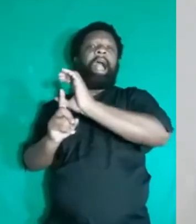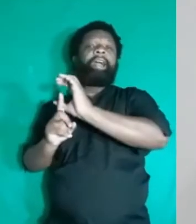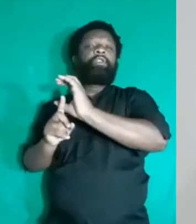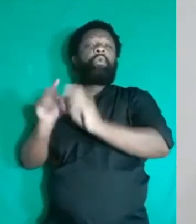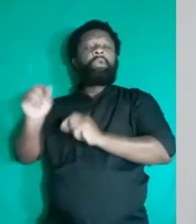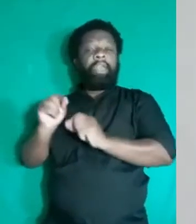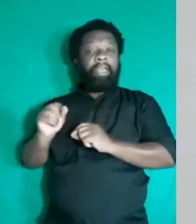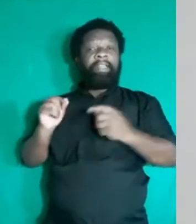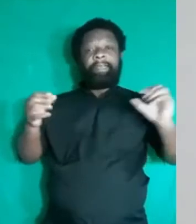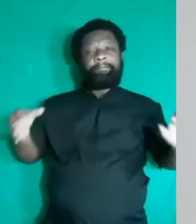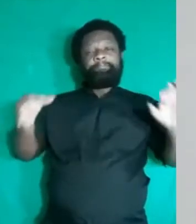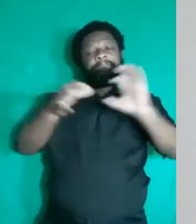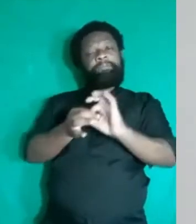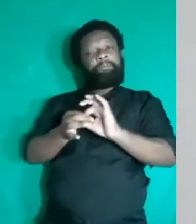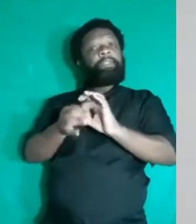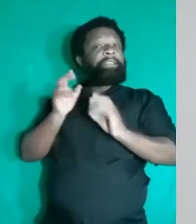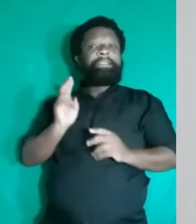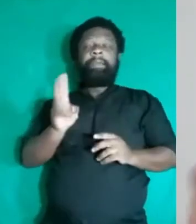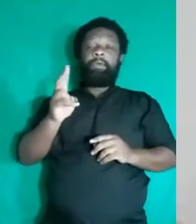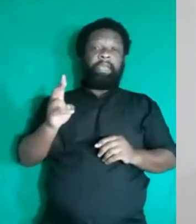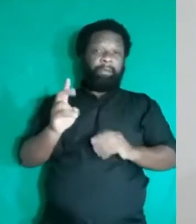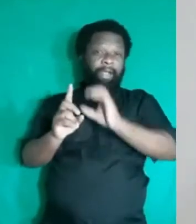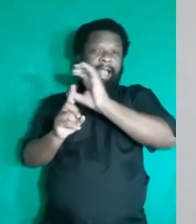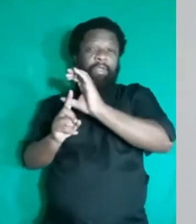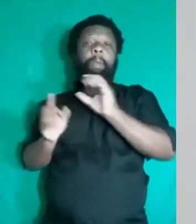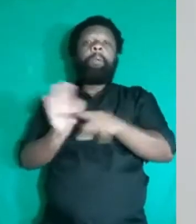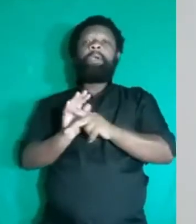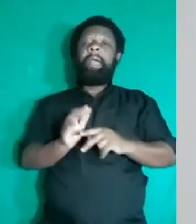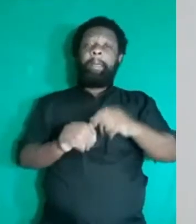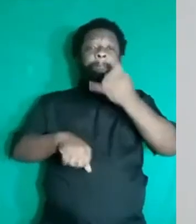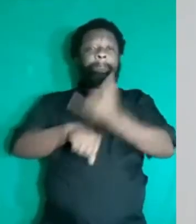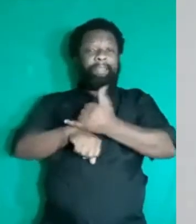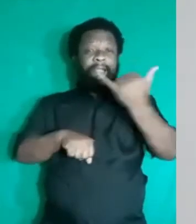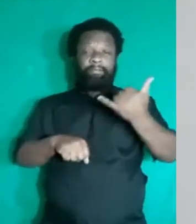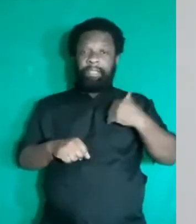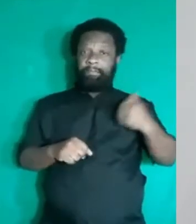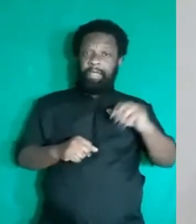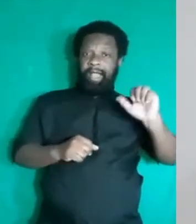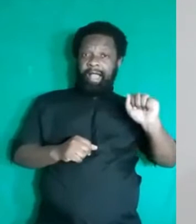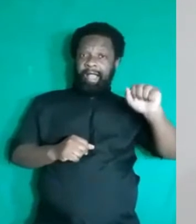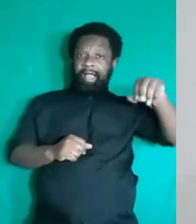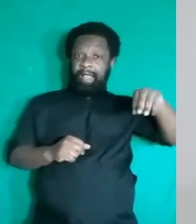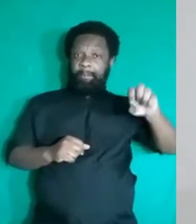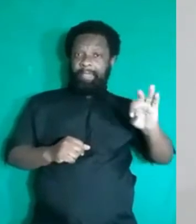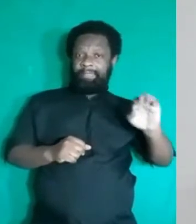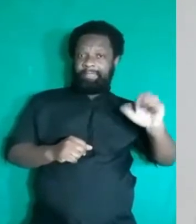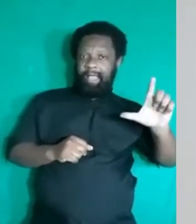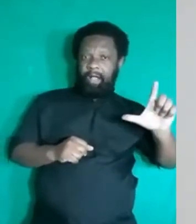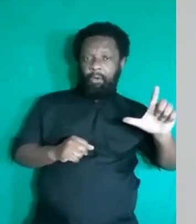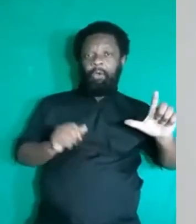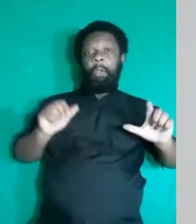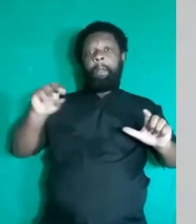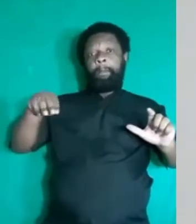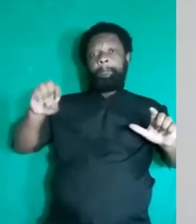hidróxido, OH-, e tem como cátion, ou seja, esse ânion está ligado a um cátion, né? Que geralmente é um cátion metálico. Então